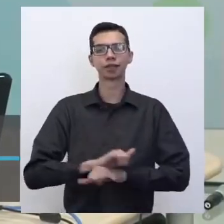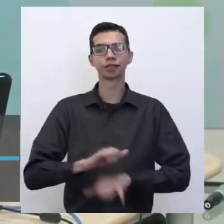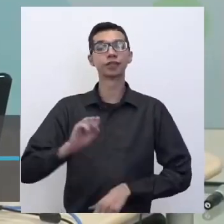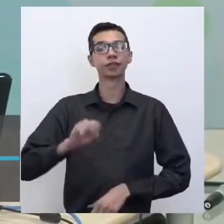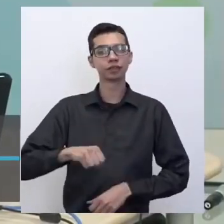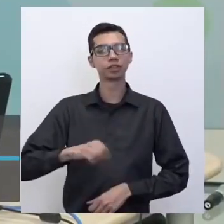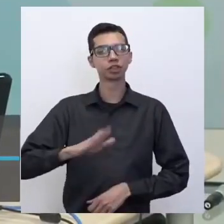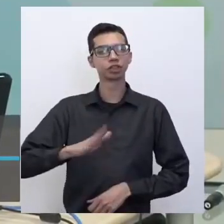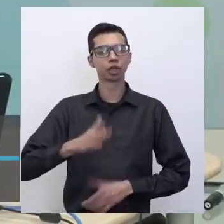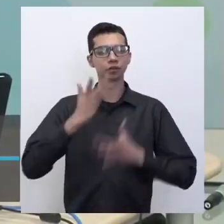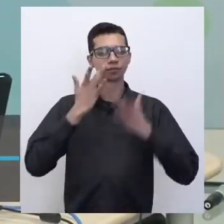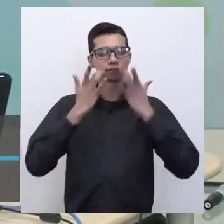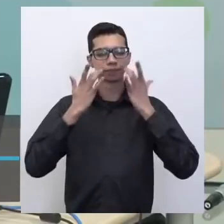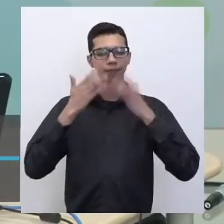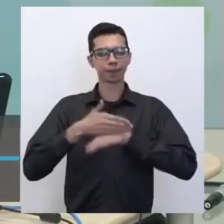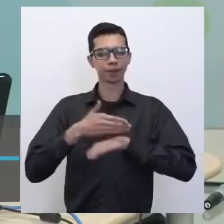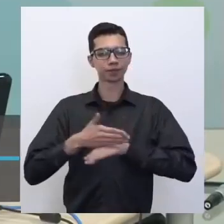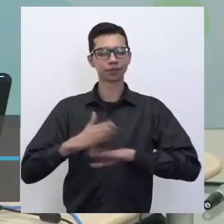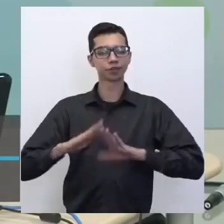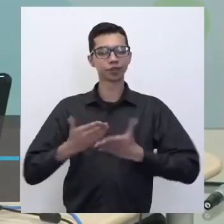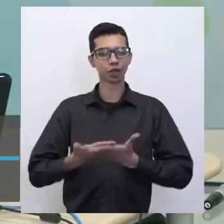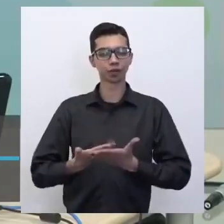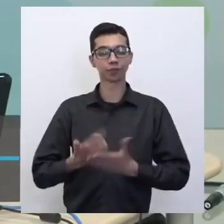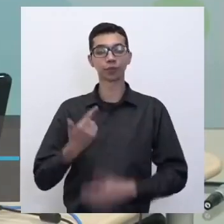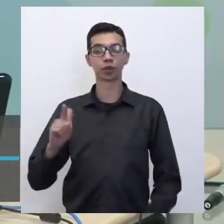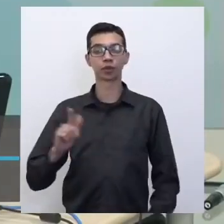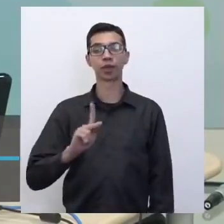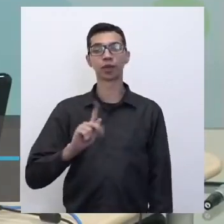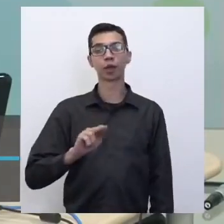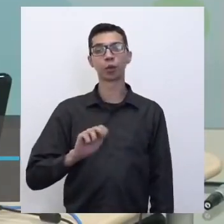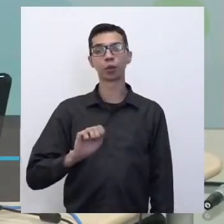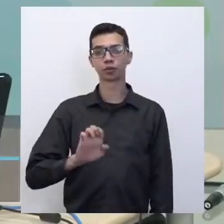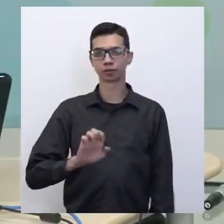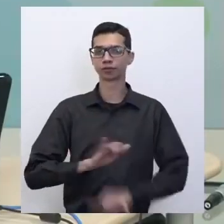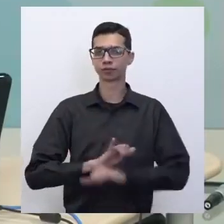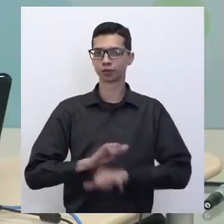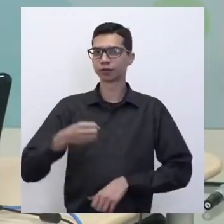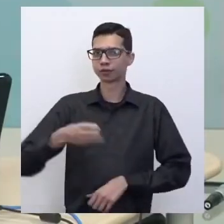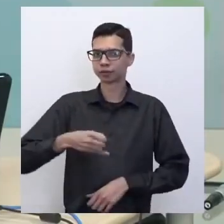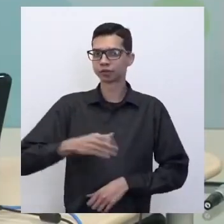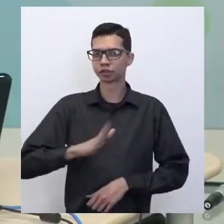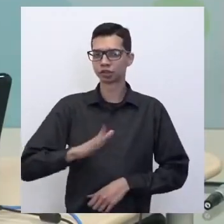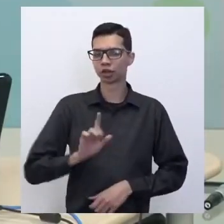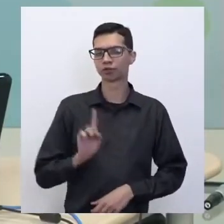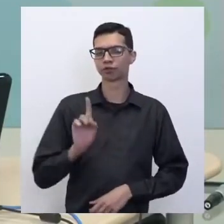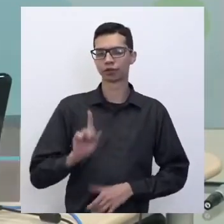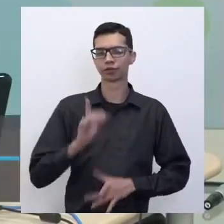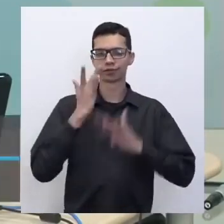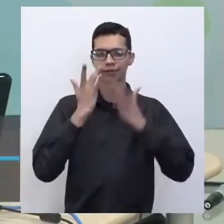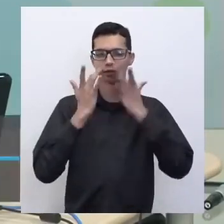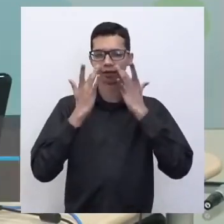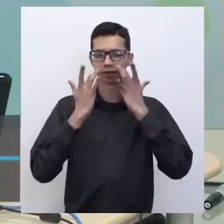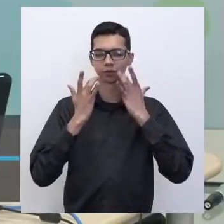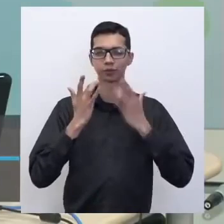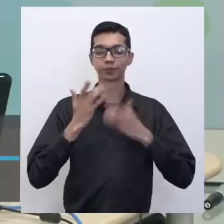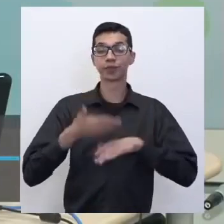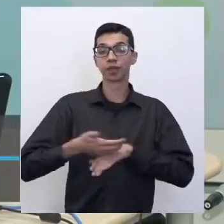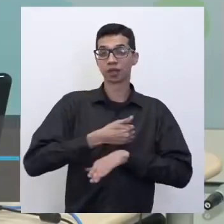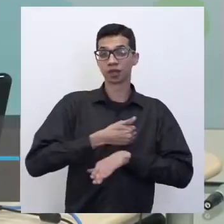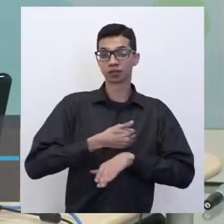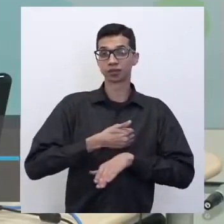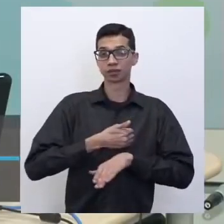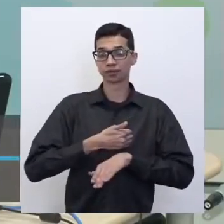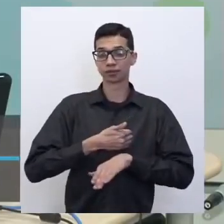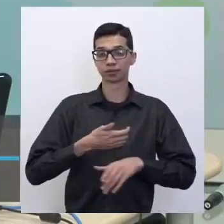escola. A Cauane cita que sim, ela já foi, né, a teatros antes da pandemia.